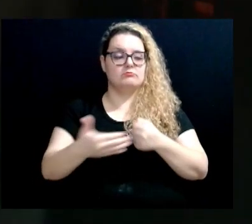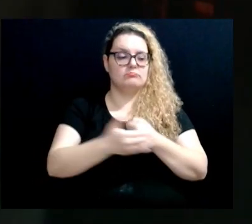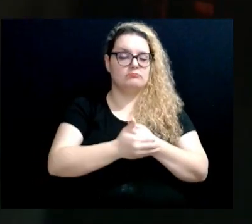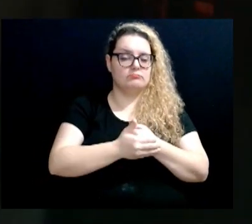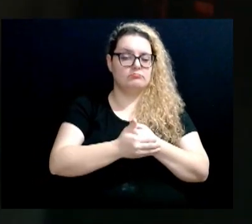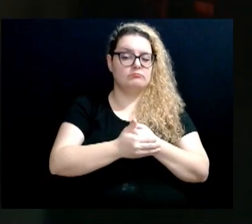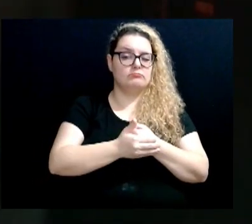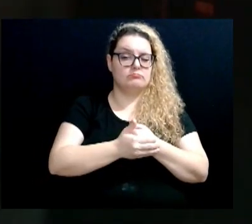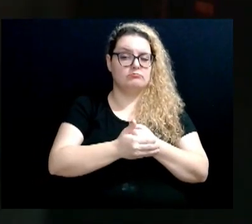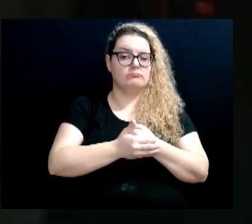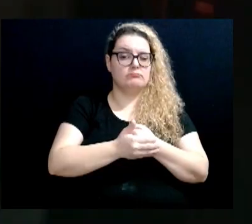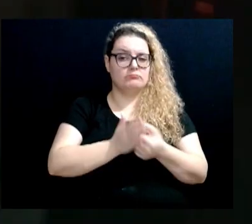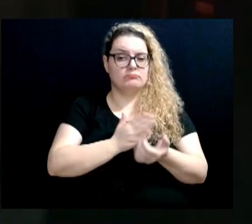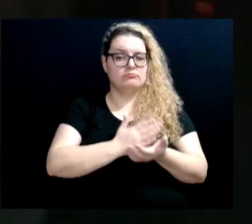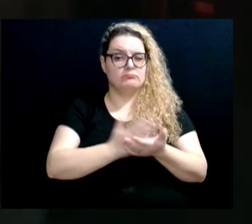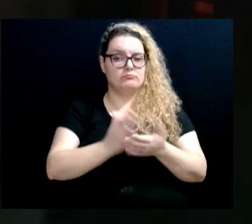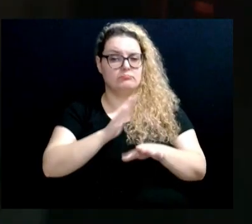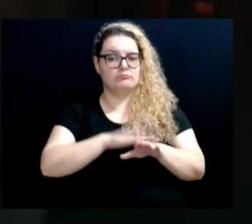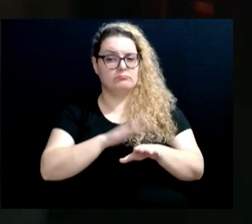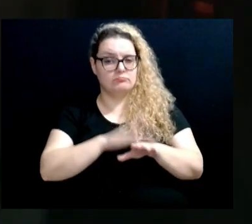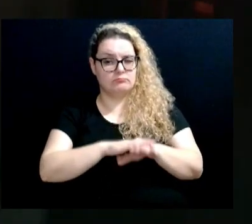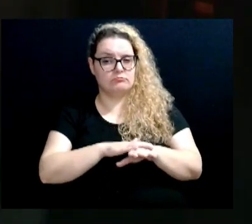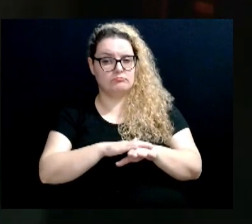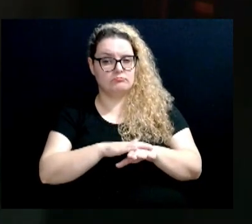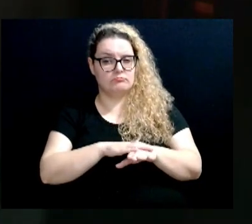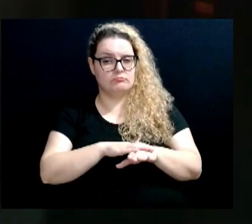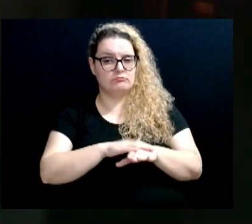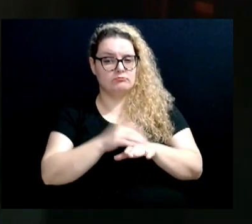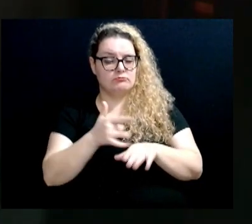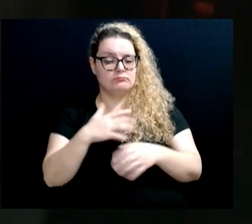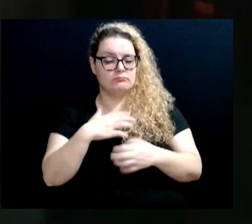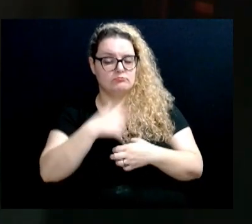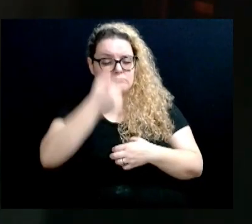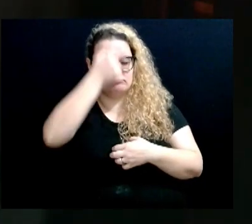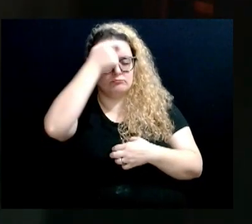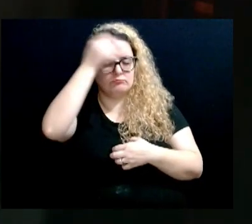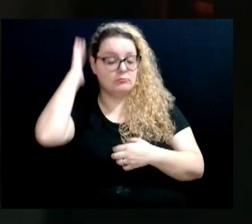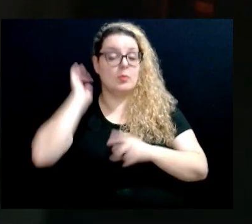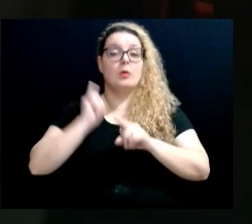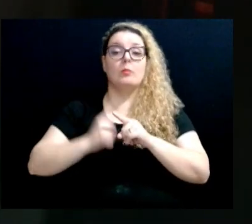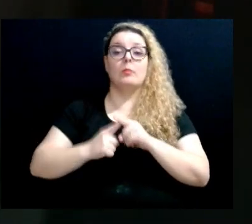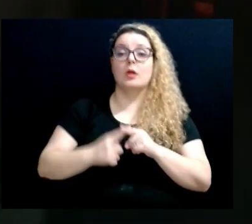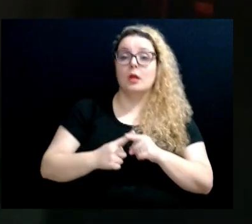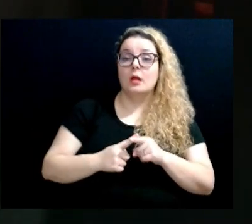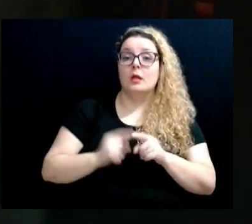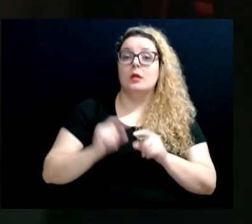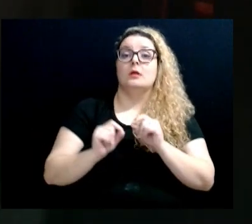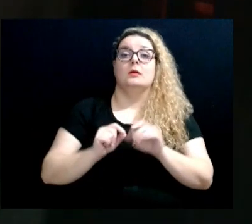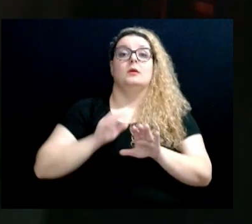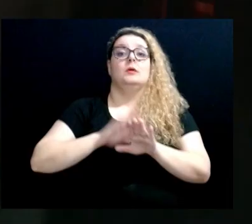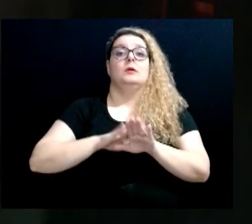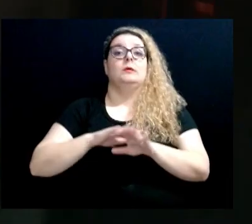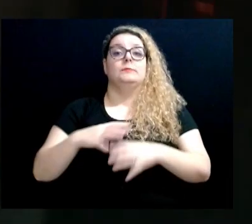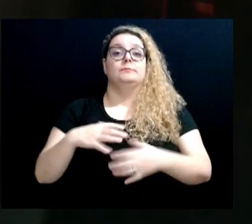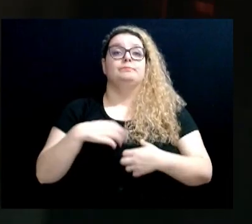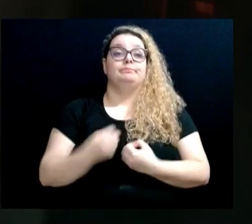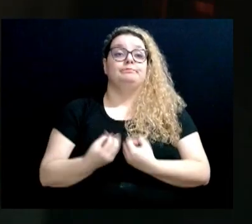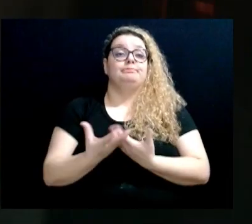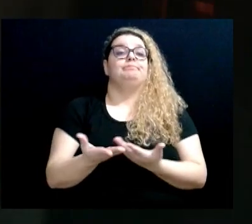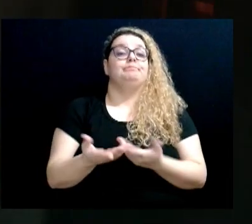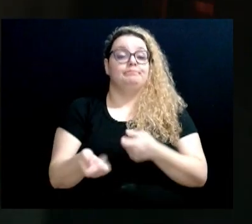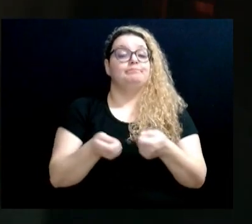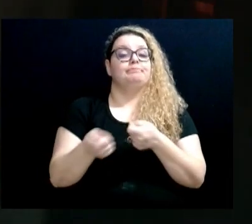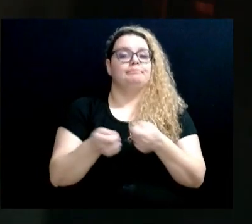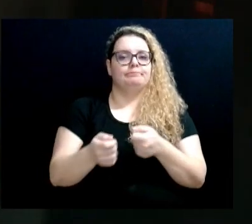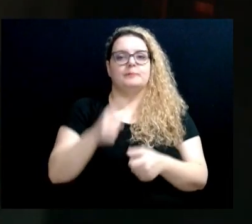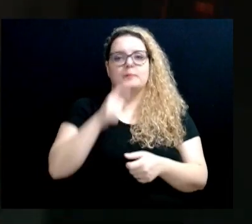ter atitudes de forma inconsciente. Por quê? Porque quem está atuando é o sentimento da inveja. É mais ou menos isso que vocês